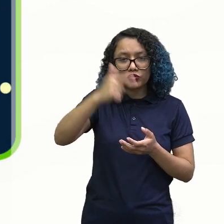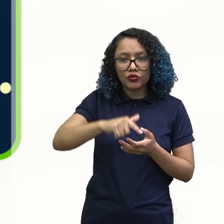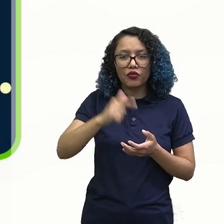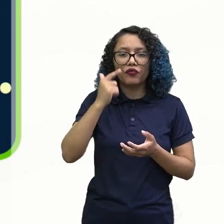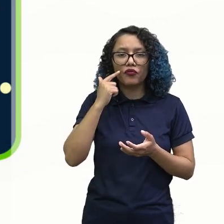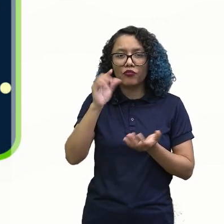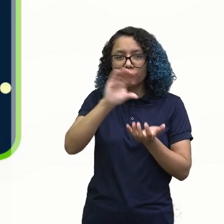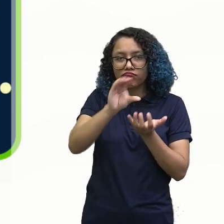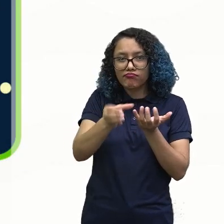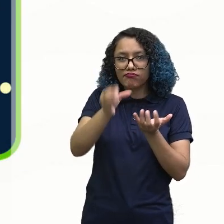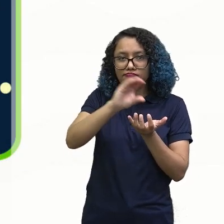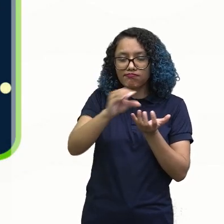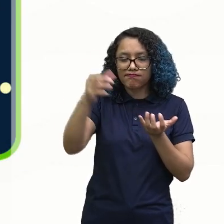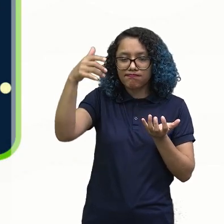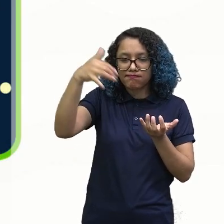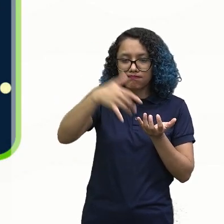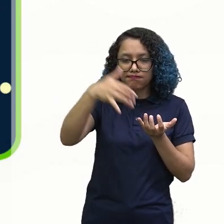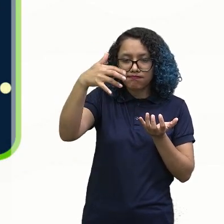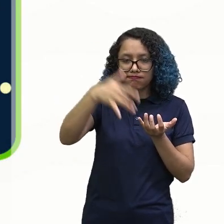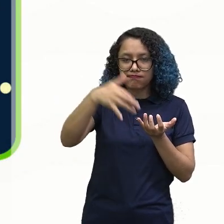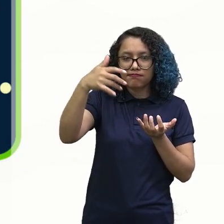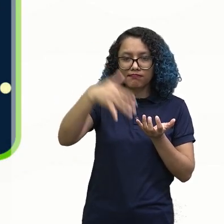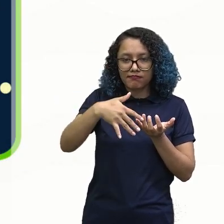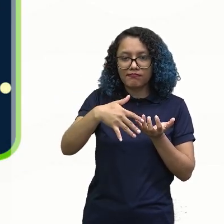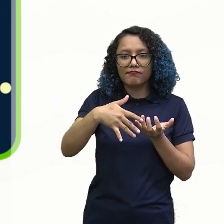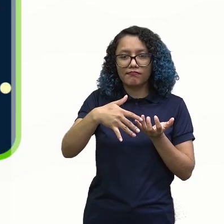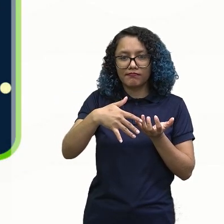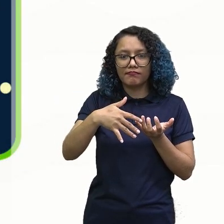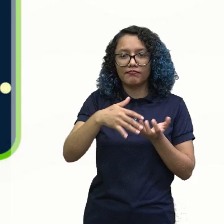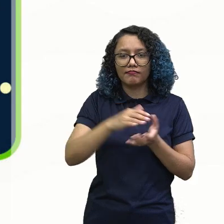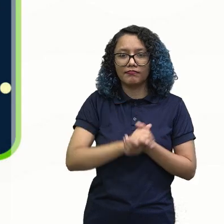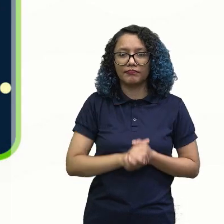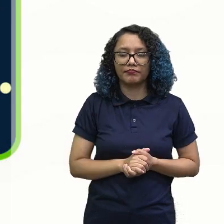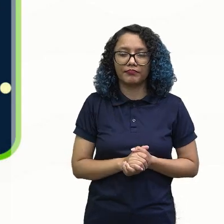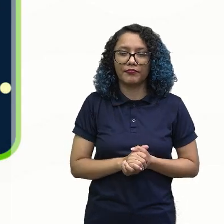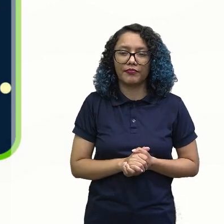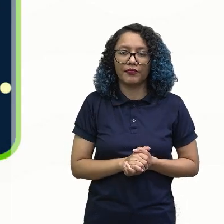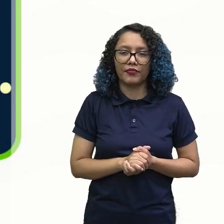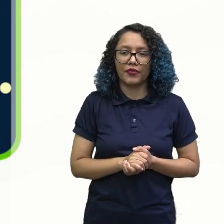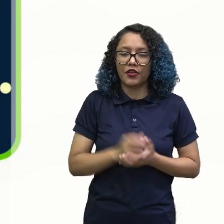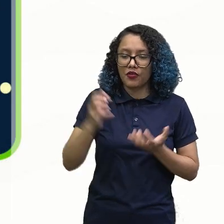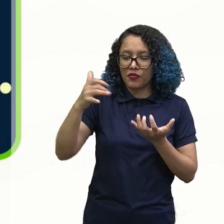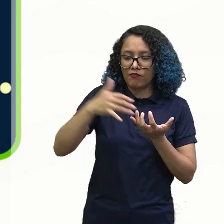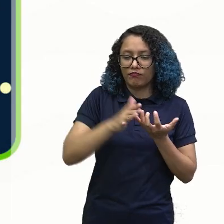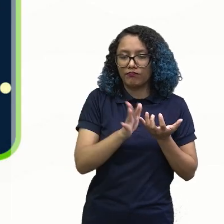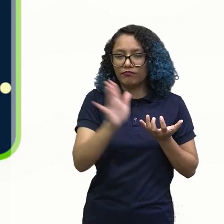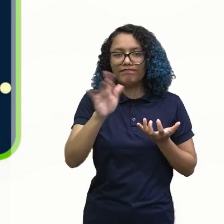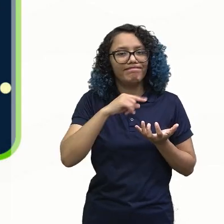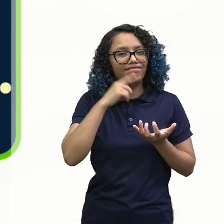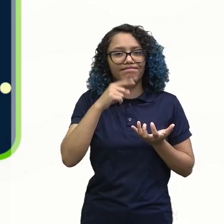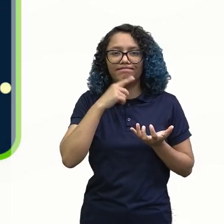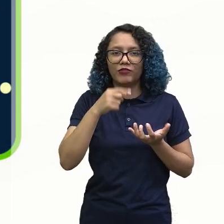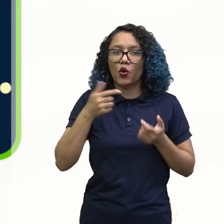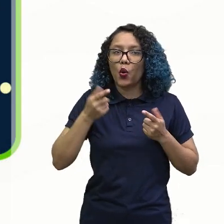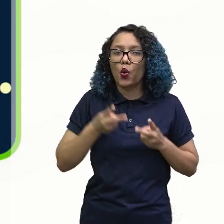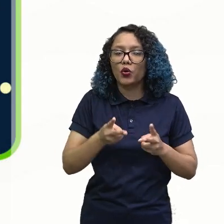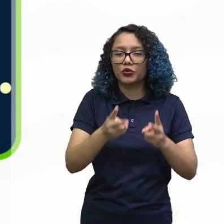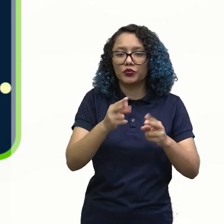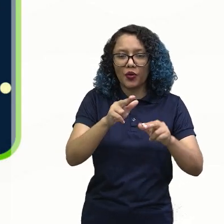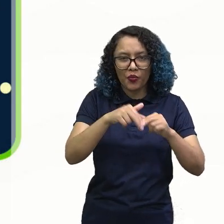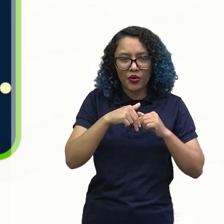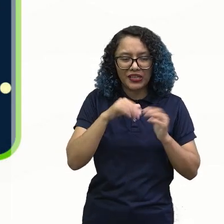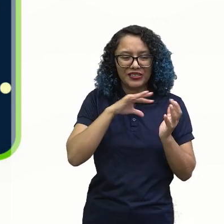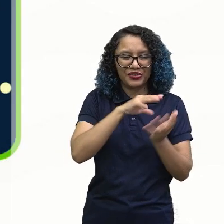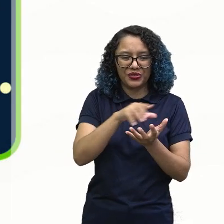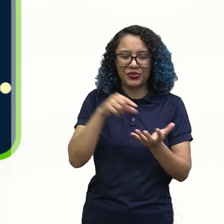que é uma camada que não deixa os raios, não deixa a radiação do Sol voltar para o espaço, e aí aquece demais o